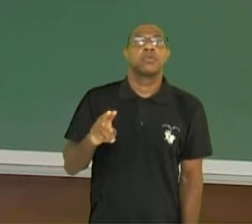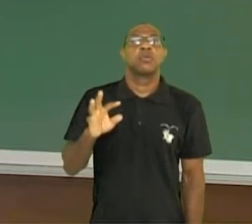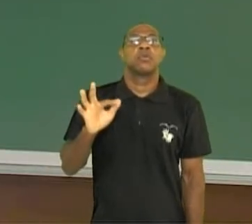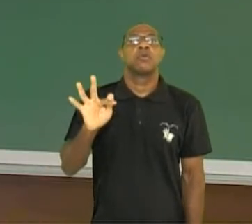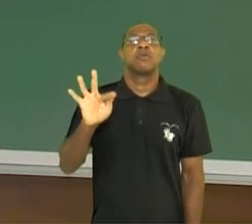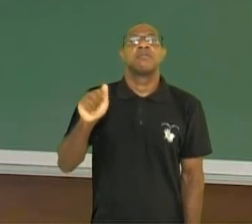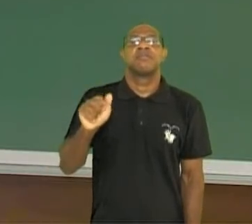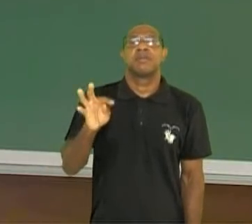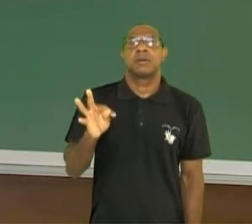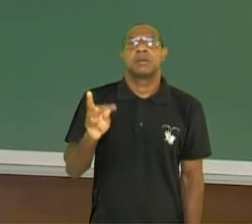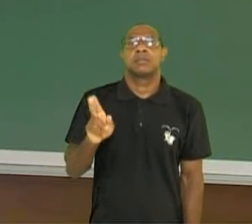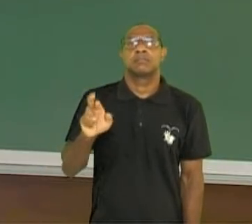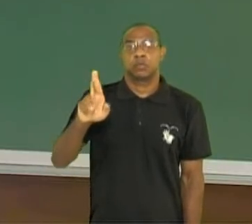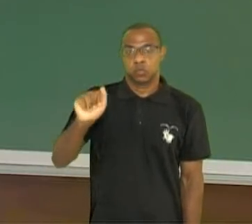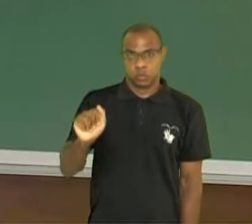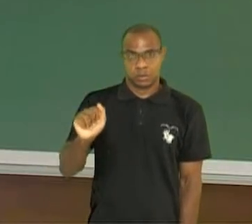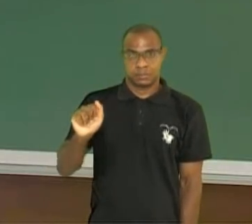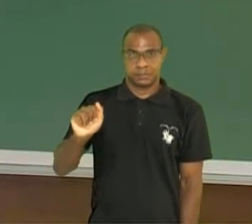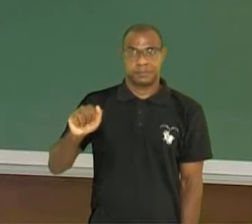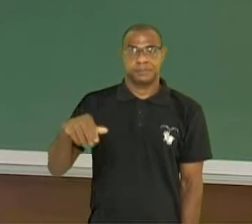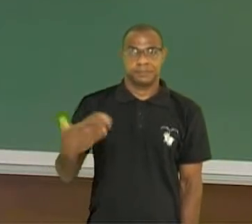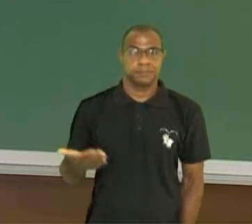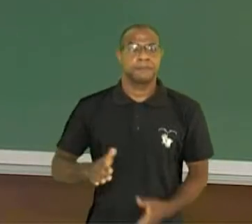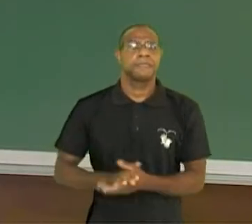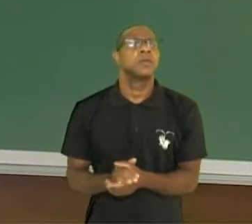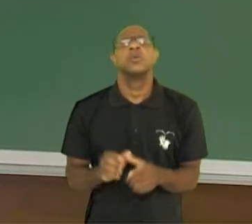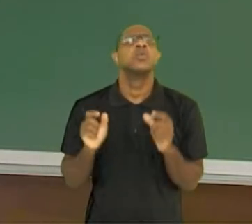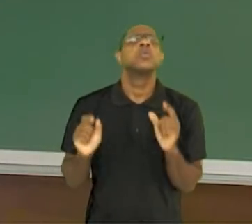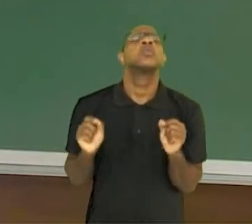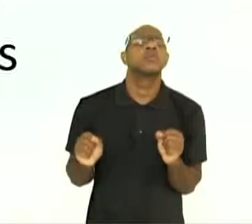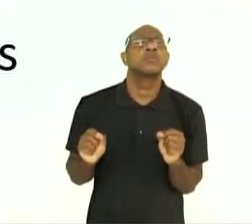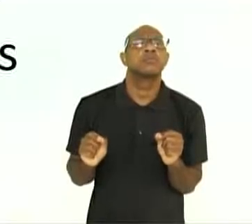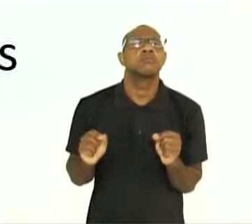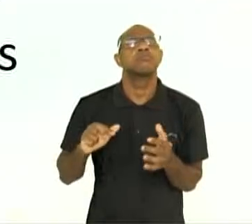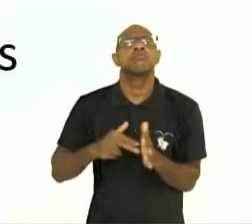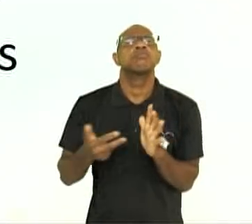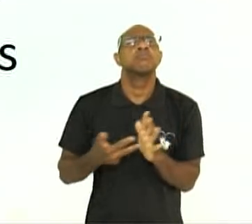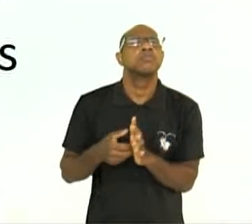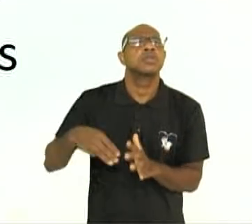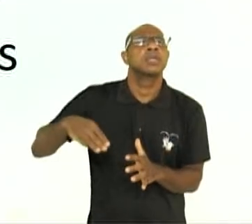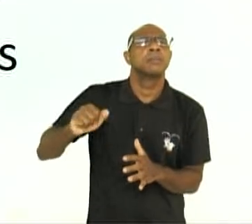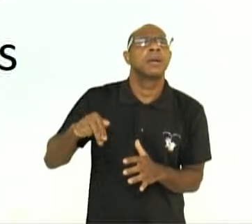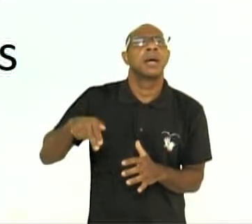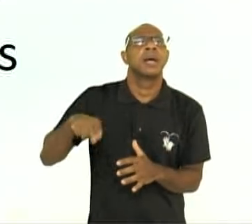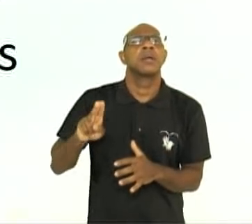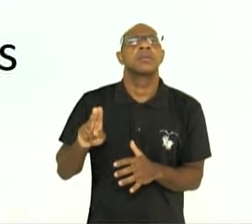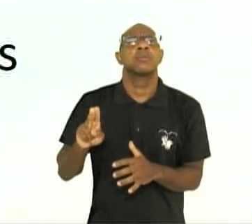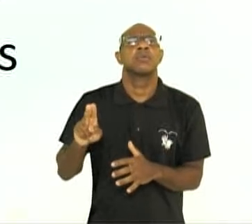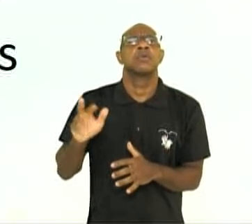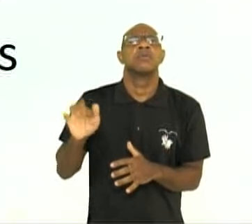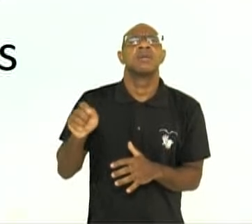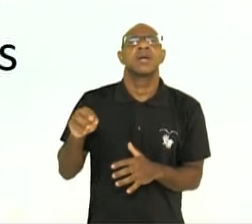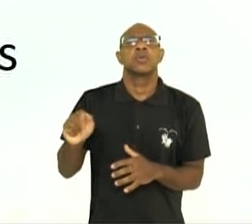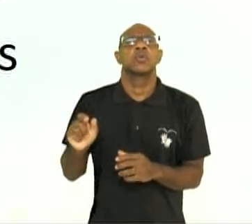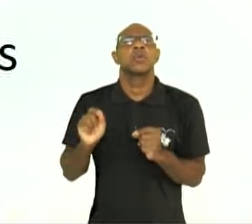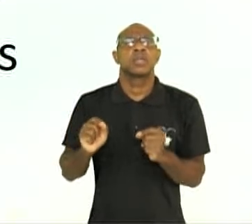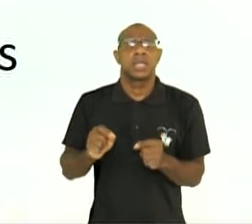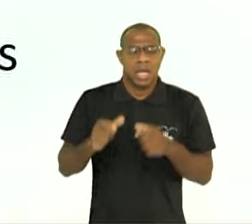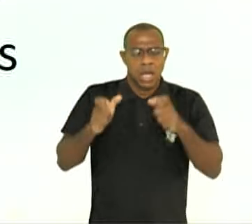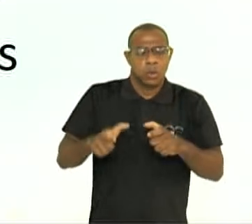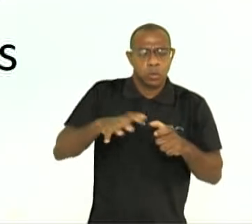manufatura. Manufatura. Então, o que é a manufatura? Na manufatura, a oficina,